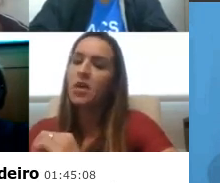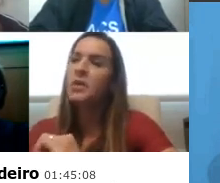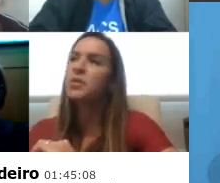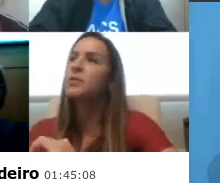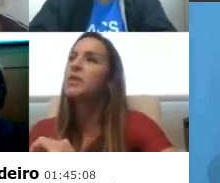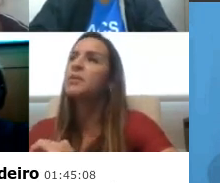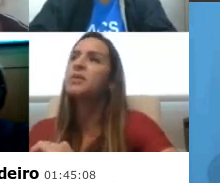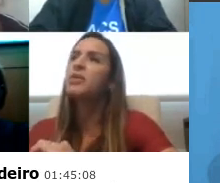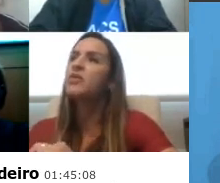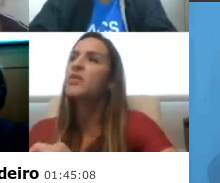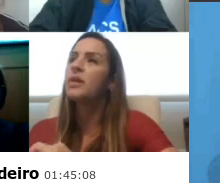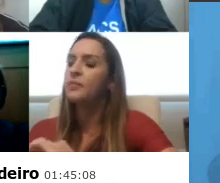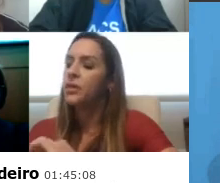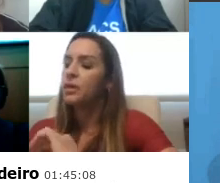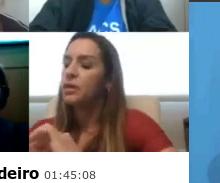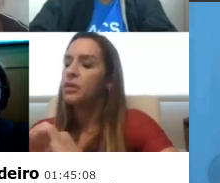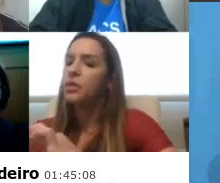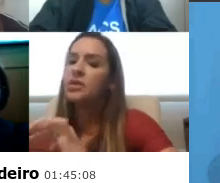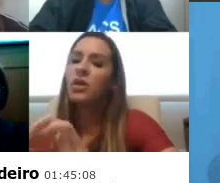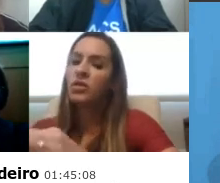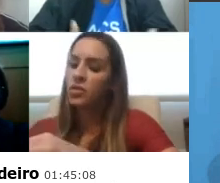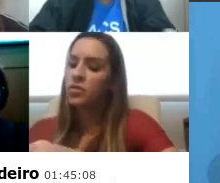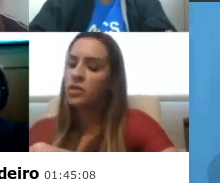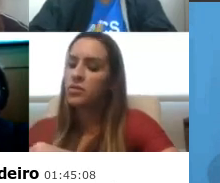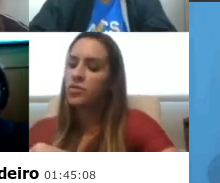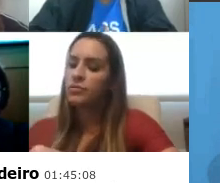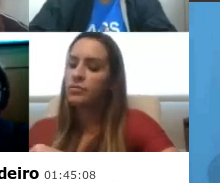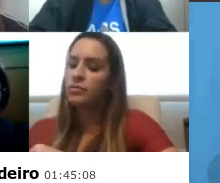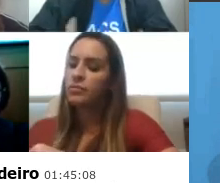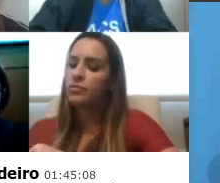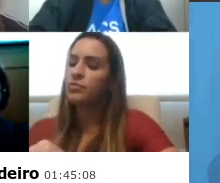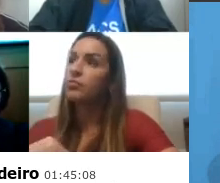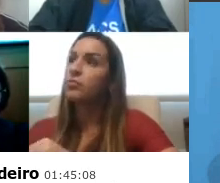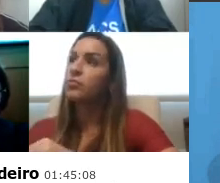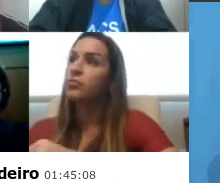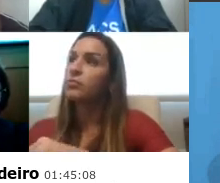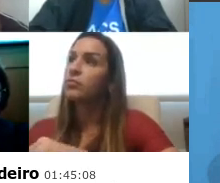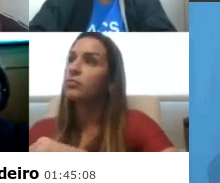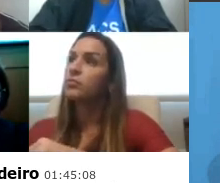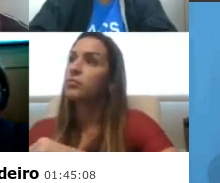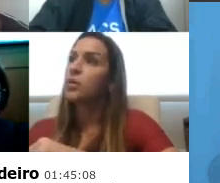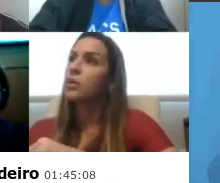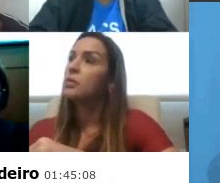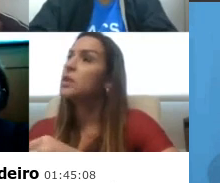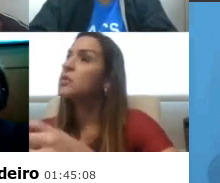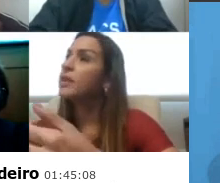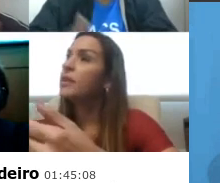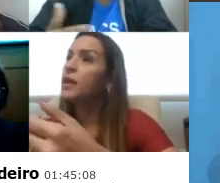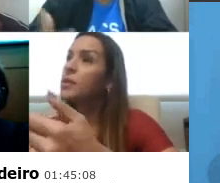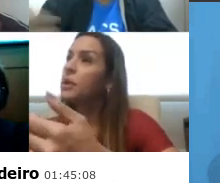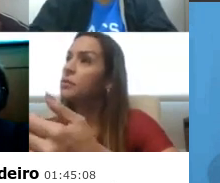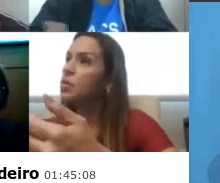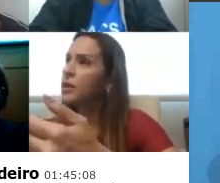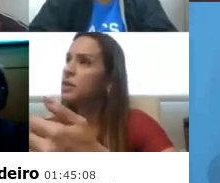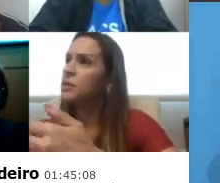coletivo os coletivos a gente vê aí nas reportagens saindo lotadíssimos e as pessoas ali por